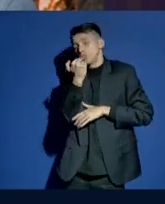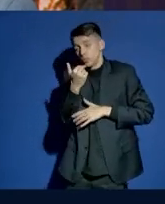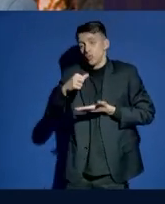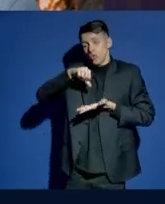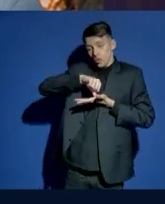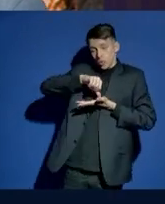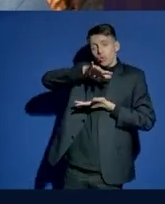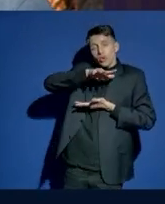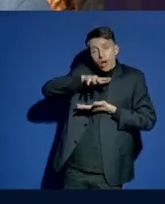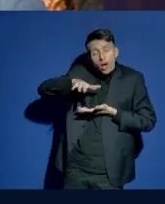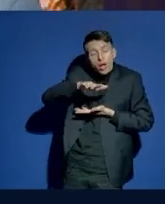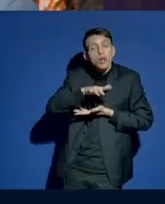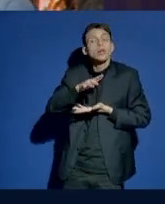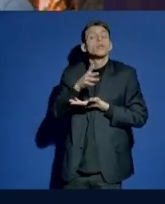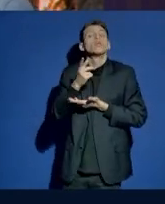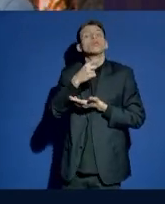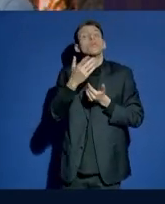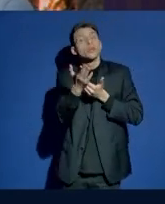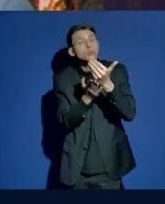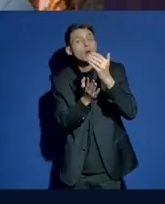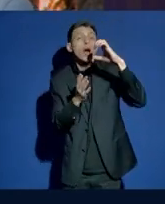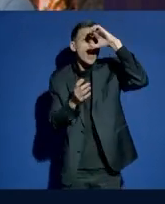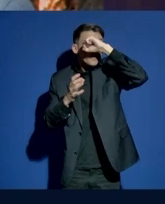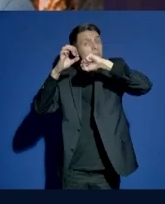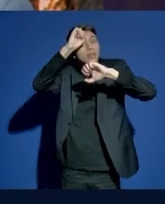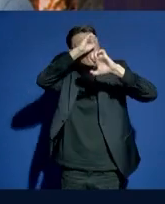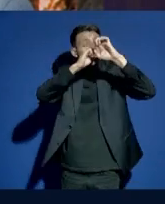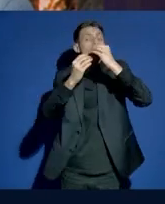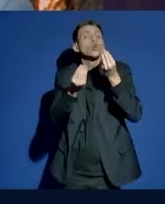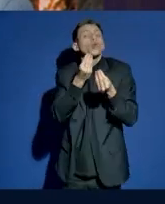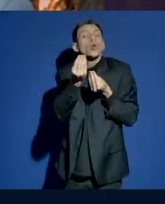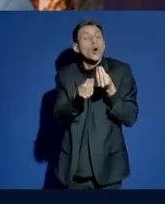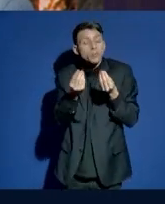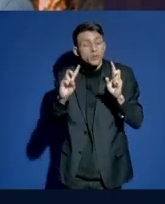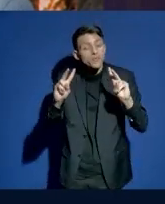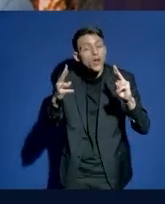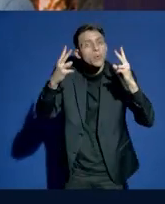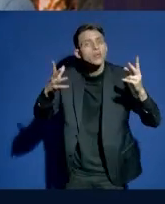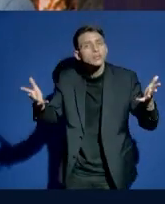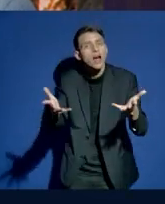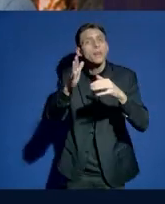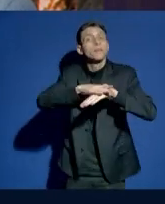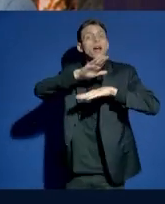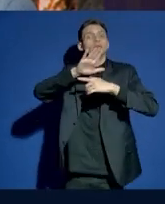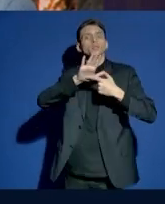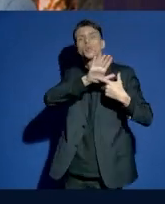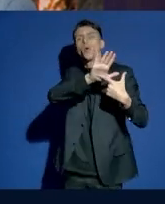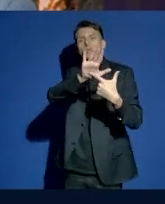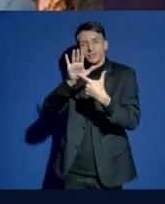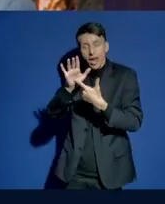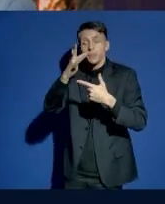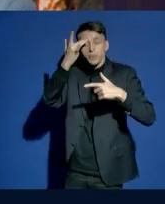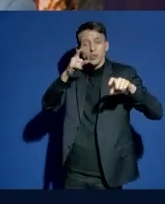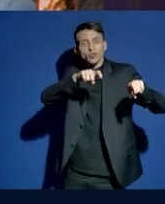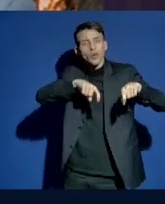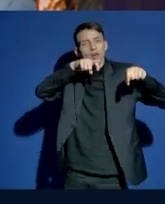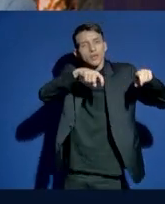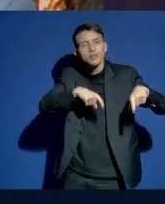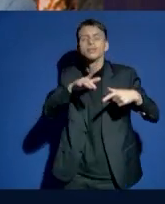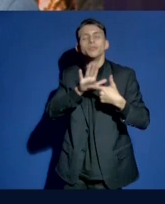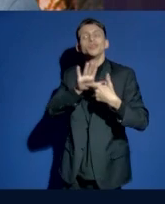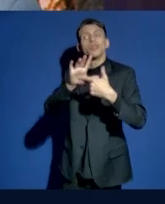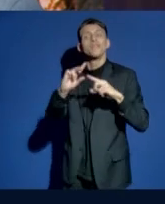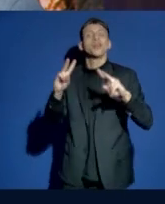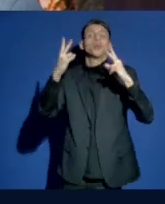aprendeu talvez a duras penas, a entregar esse valor e a demonstrar esse valor para o agricultor. E,